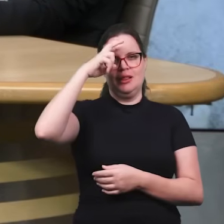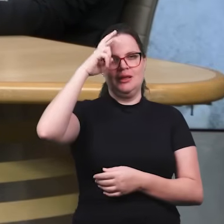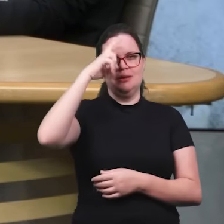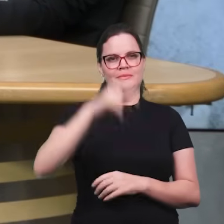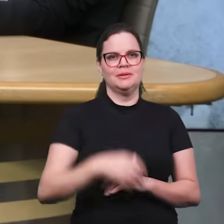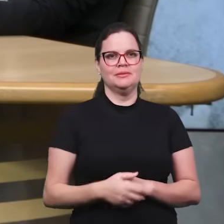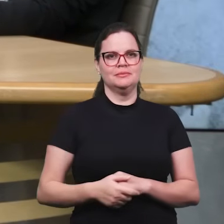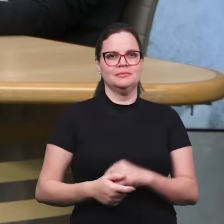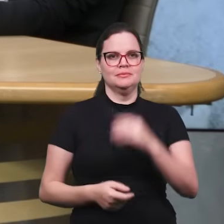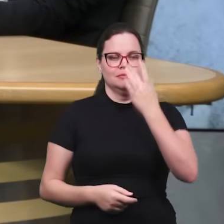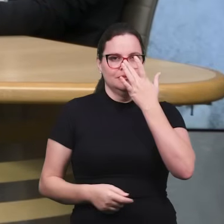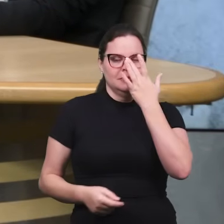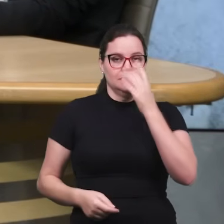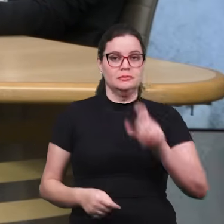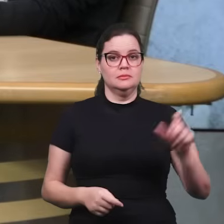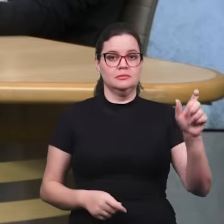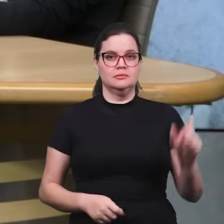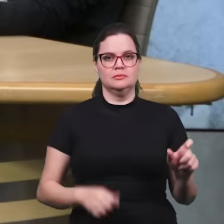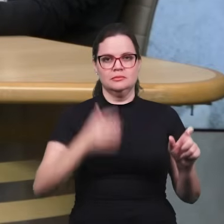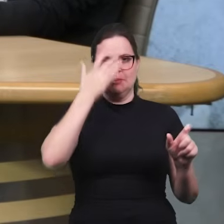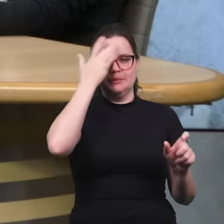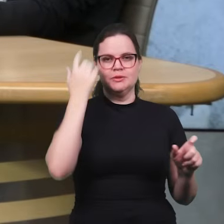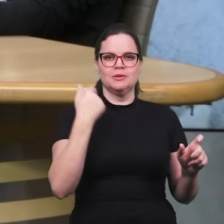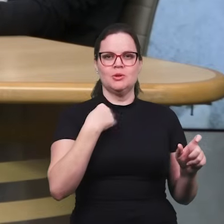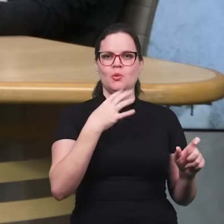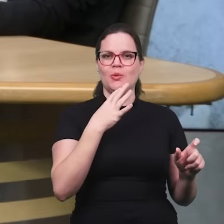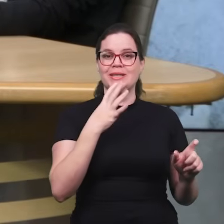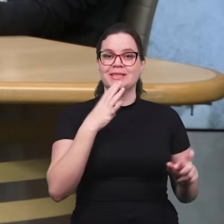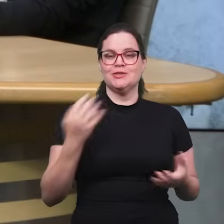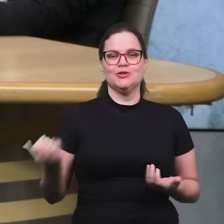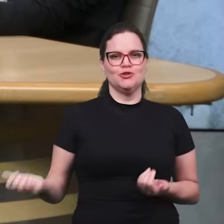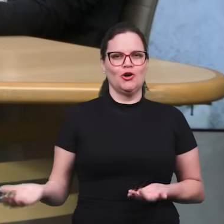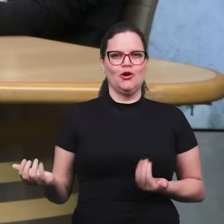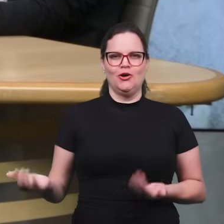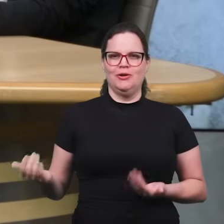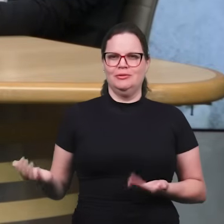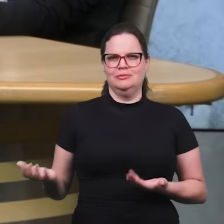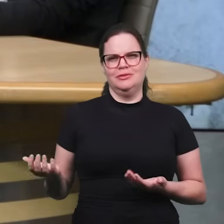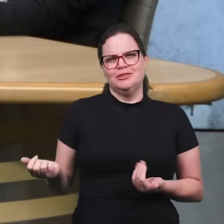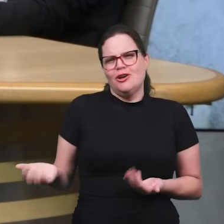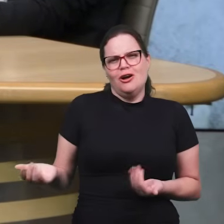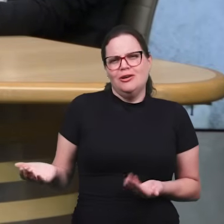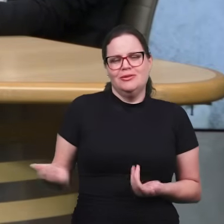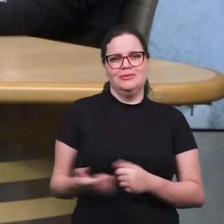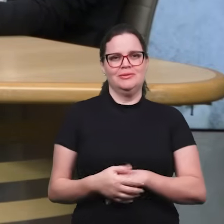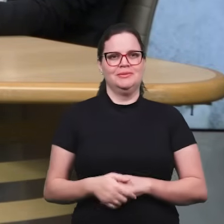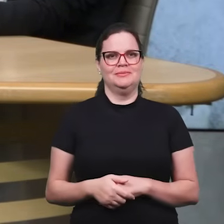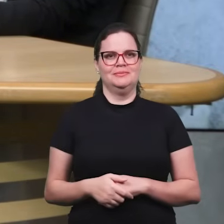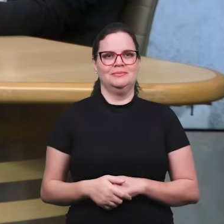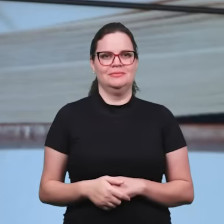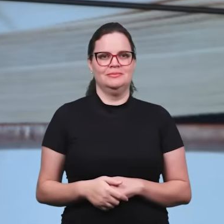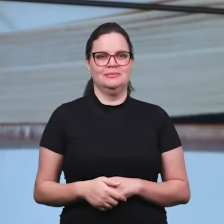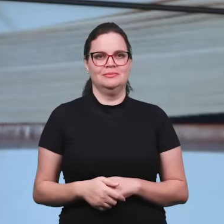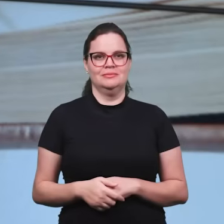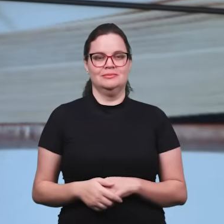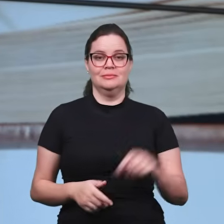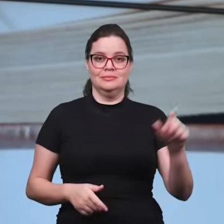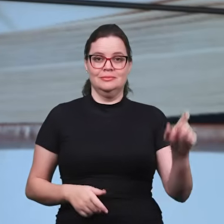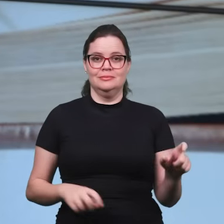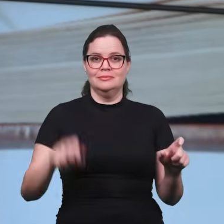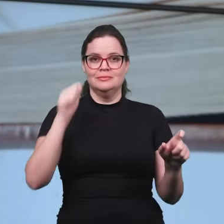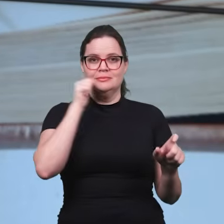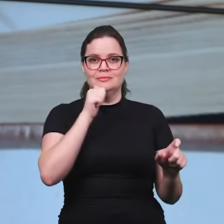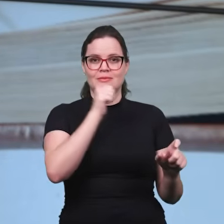de uma pessoa que eu conheci jovem, muito jovenzinha, e ela